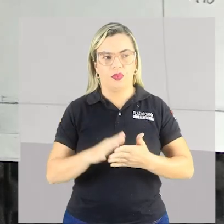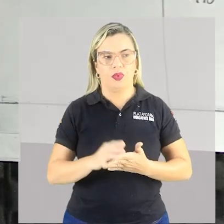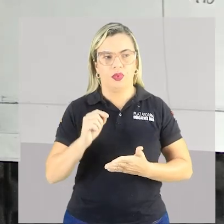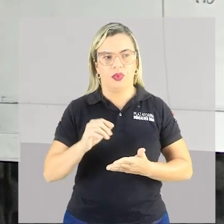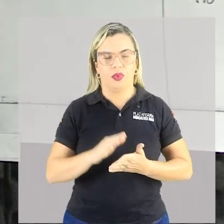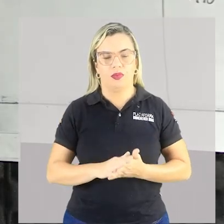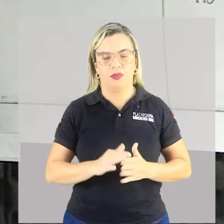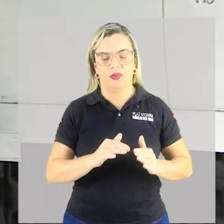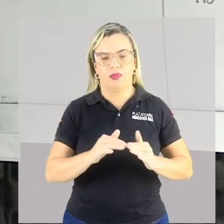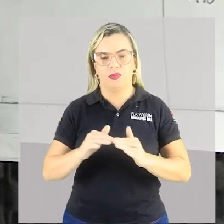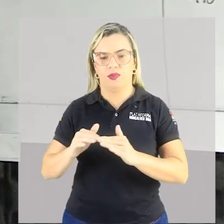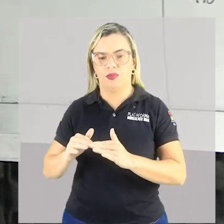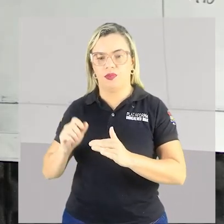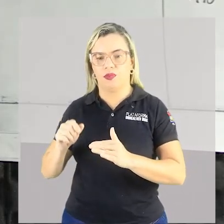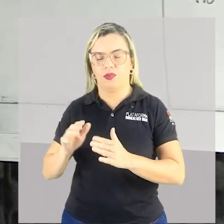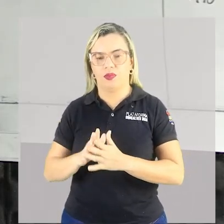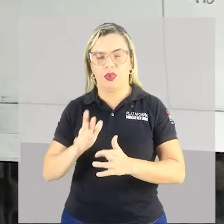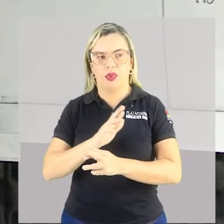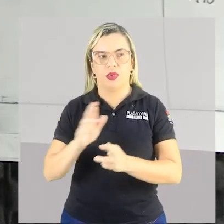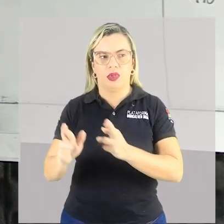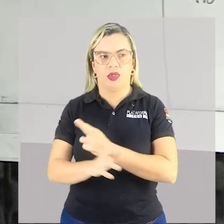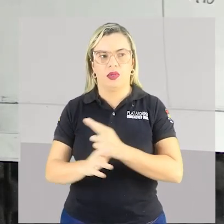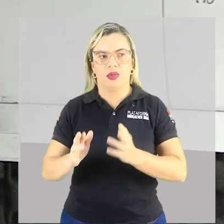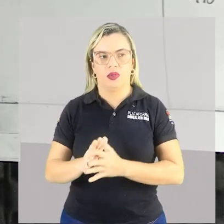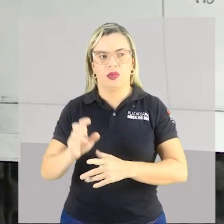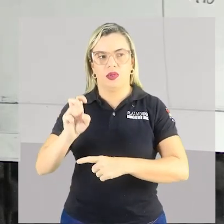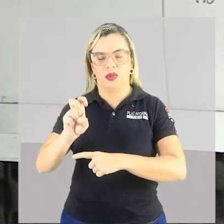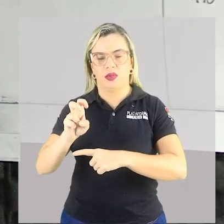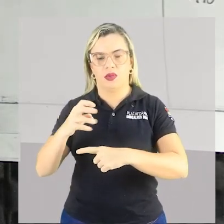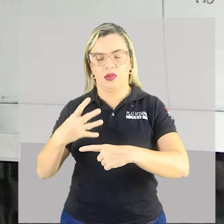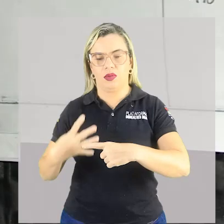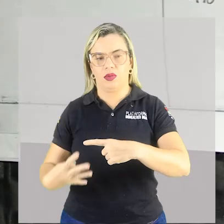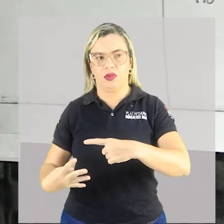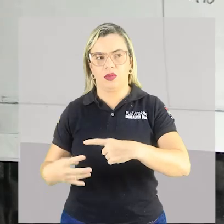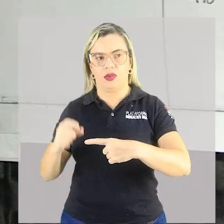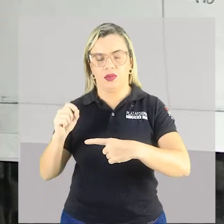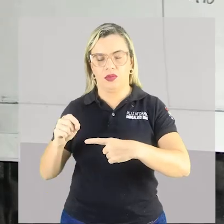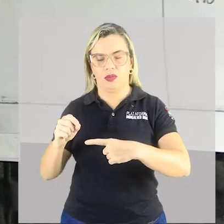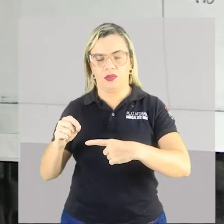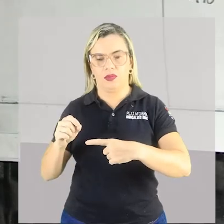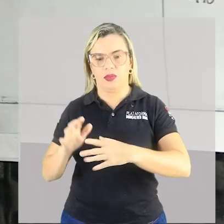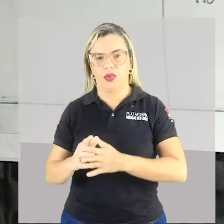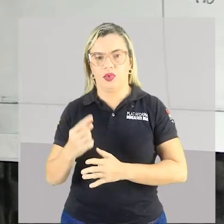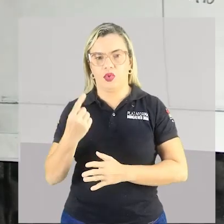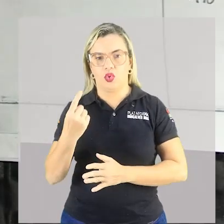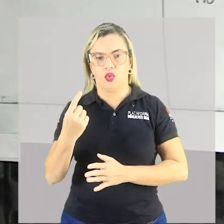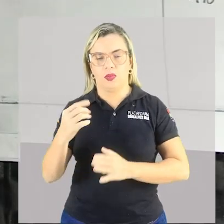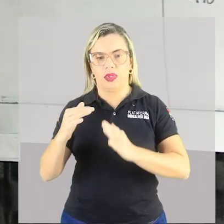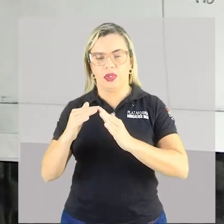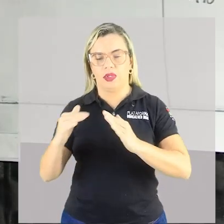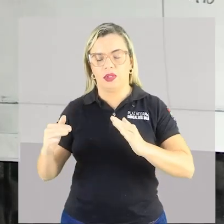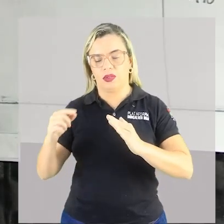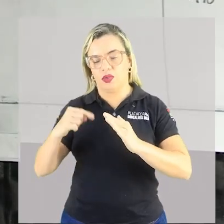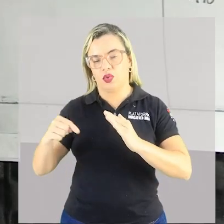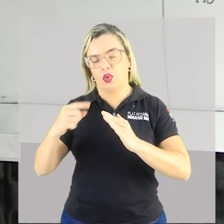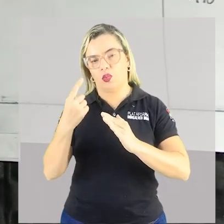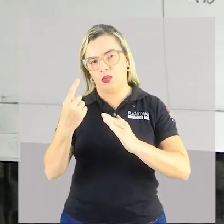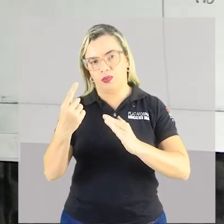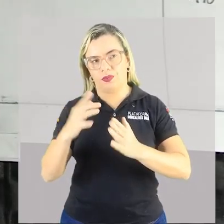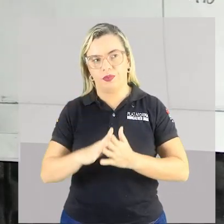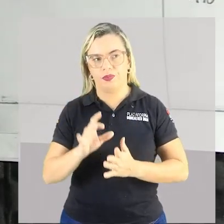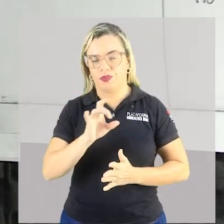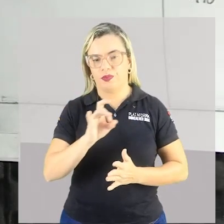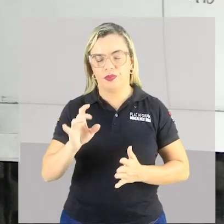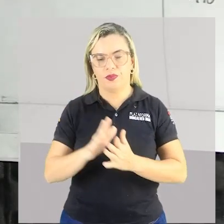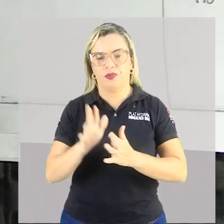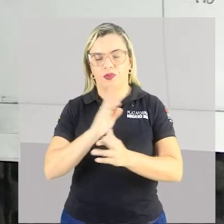ele equivale a 5 quartos de quê? De uma telha, certo? É